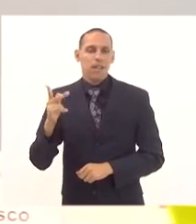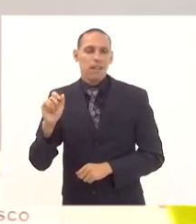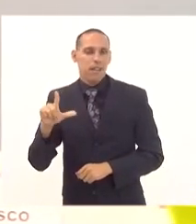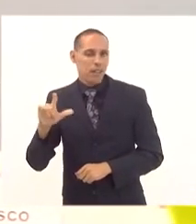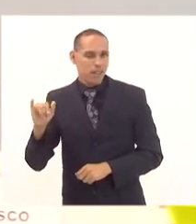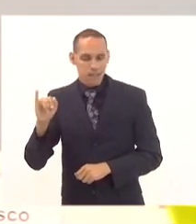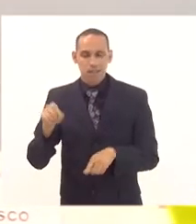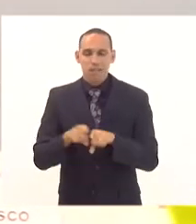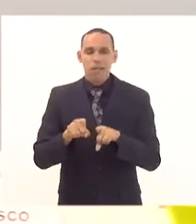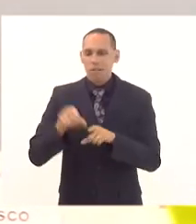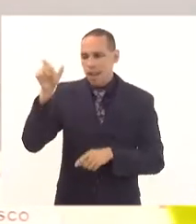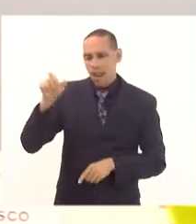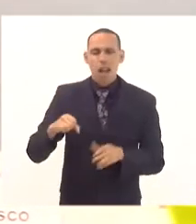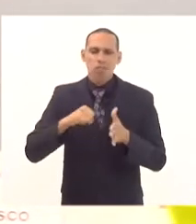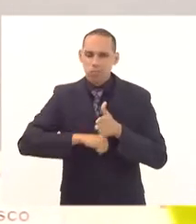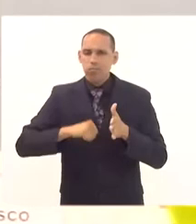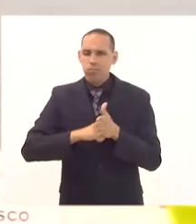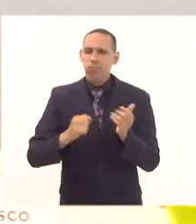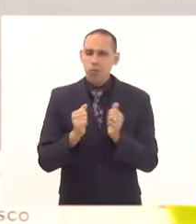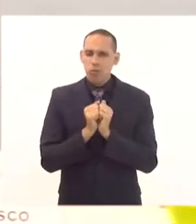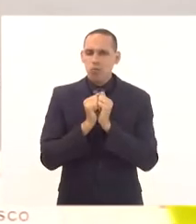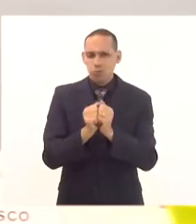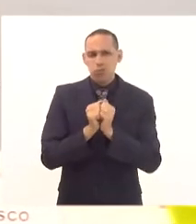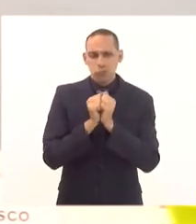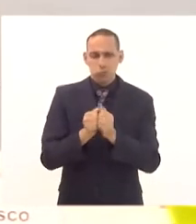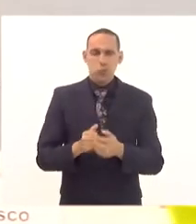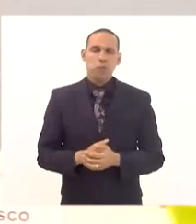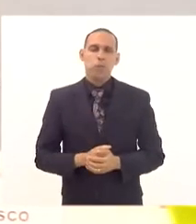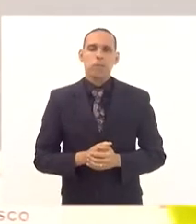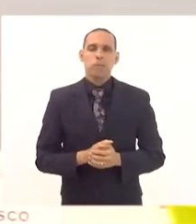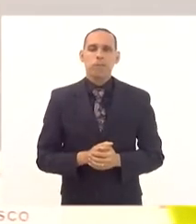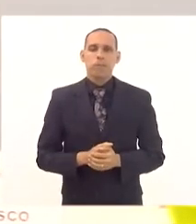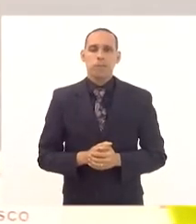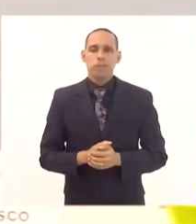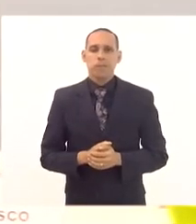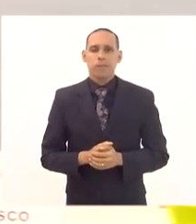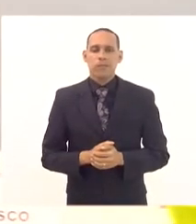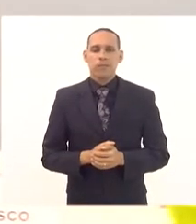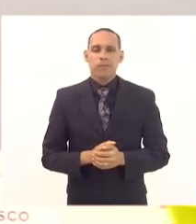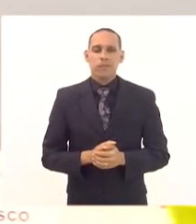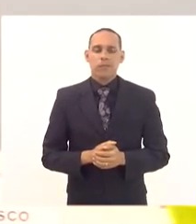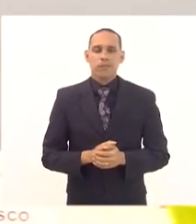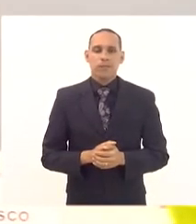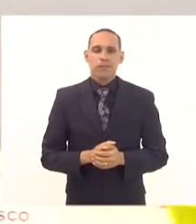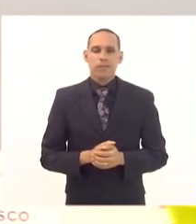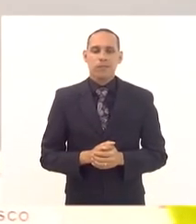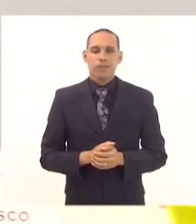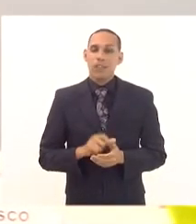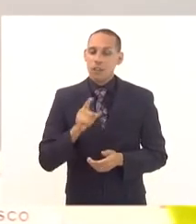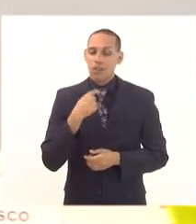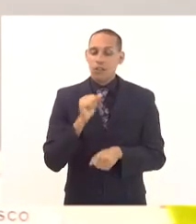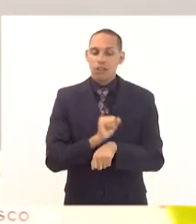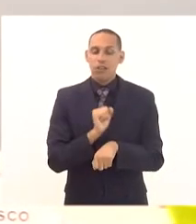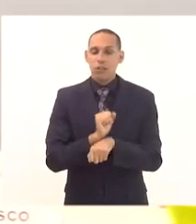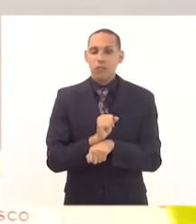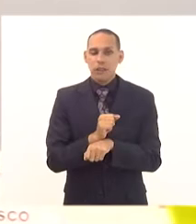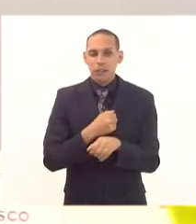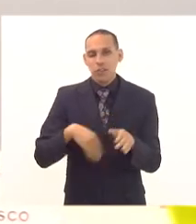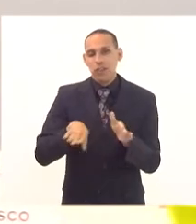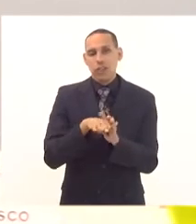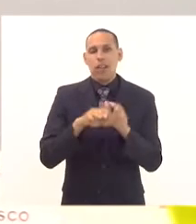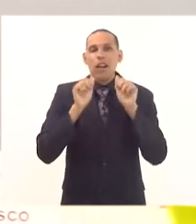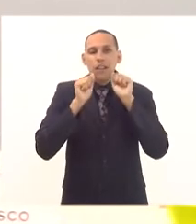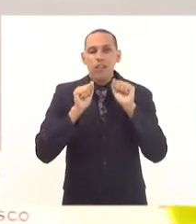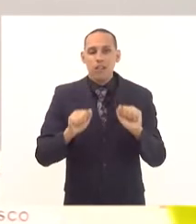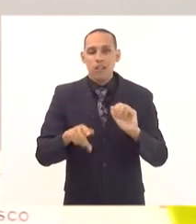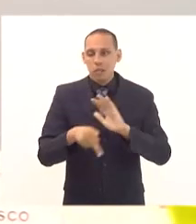que lutando aí o embrião dessa luta e aguardamos aí a presença da